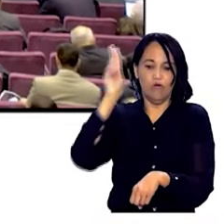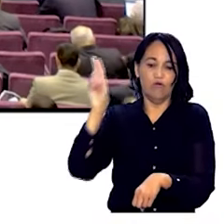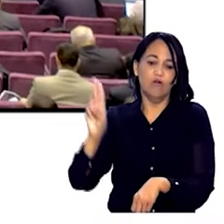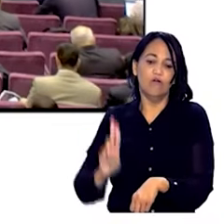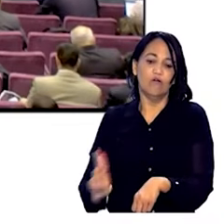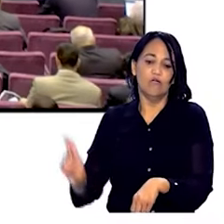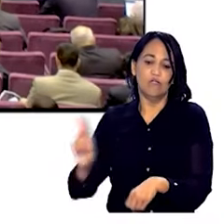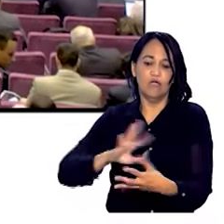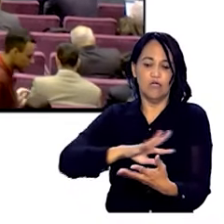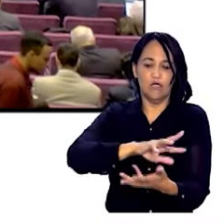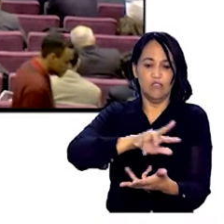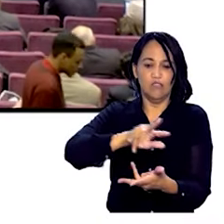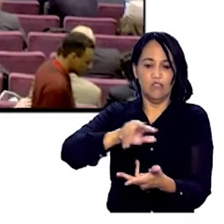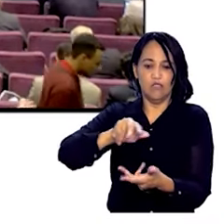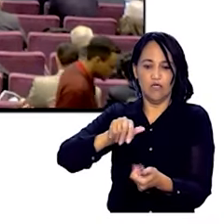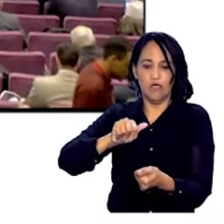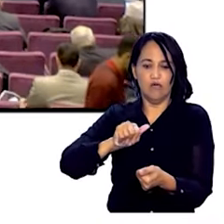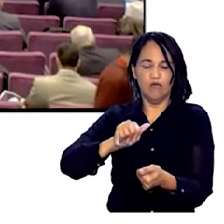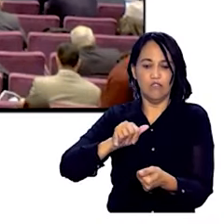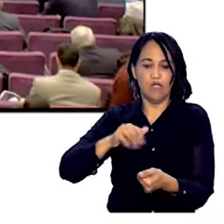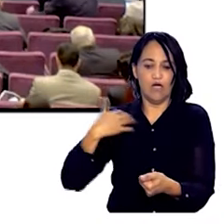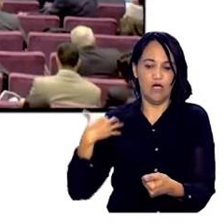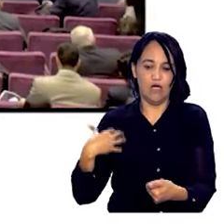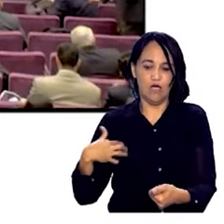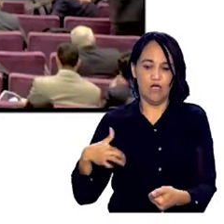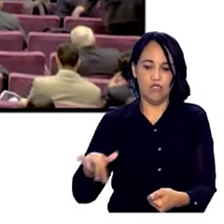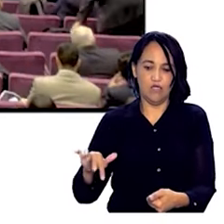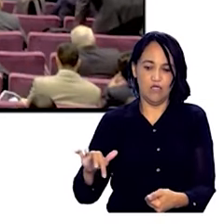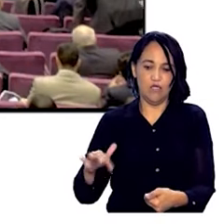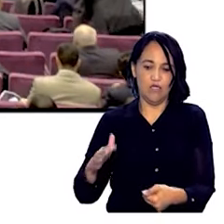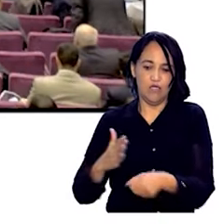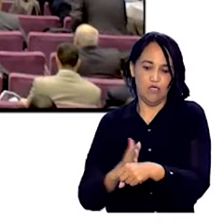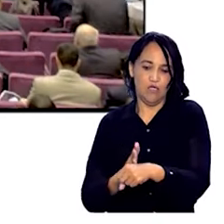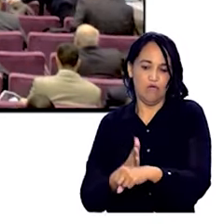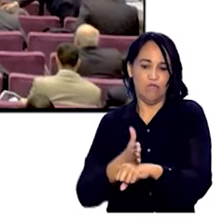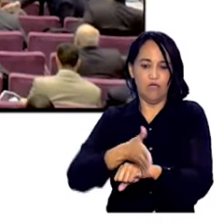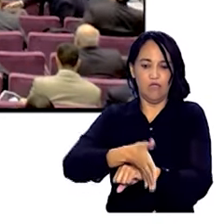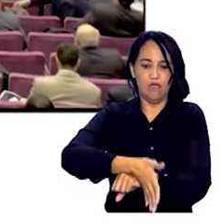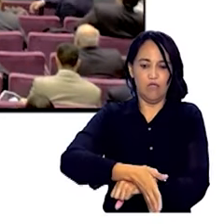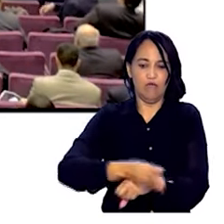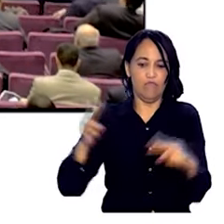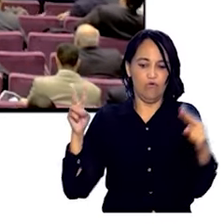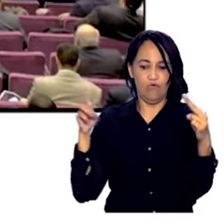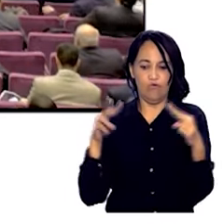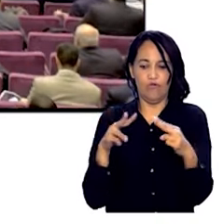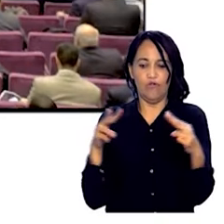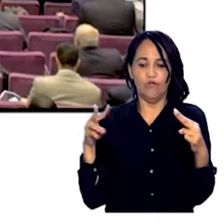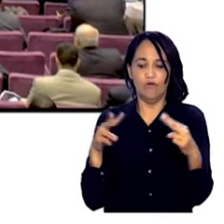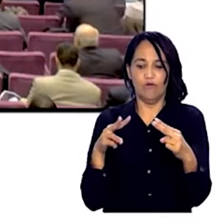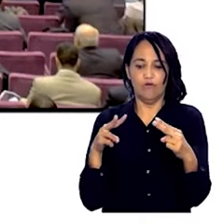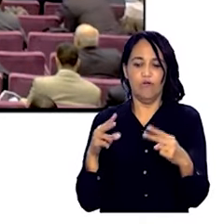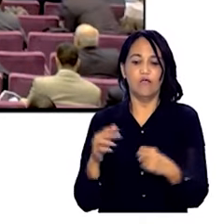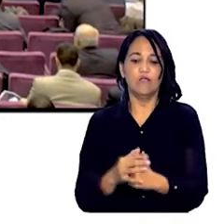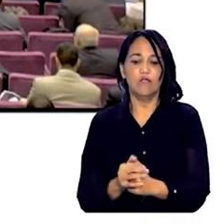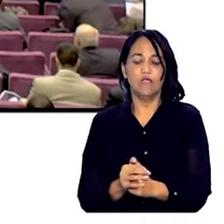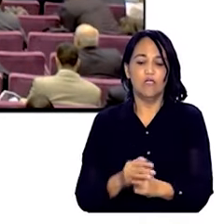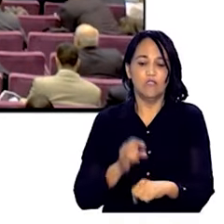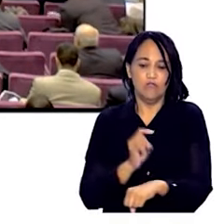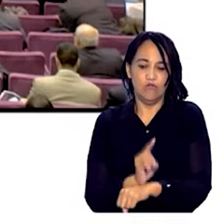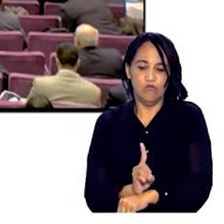Plata Argentina que participa por vídeoconferência e o Dr Frederico